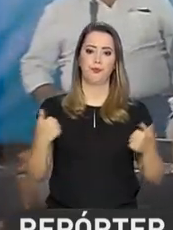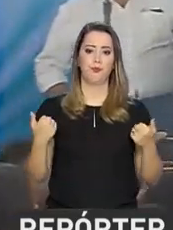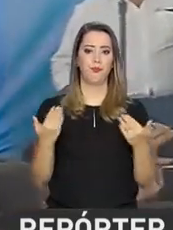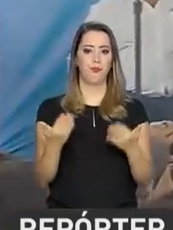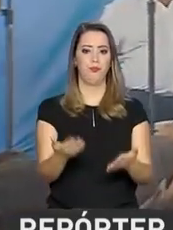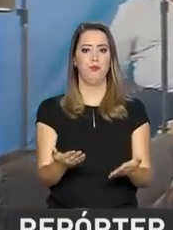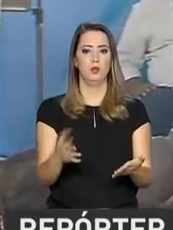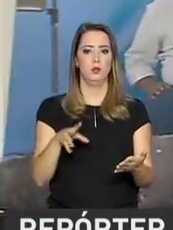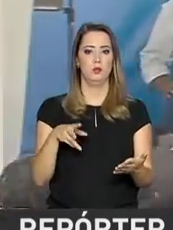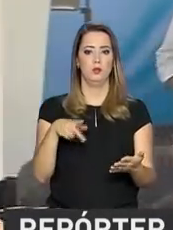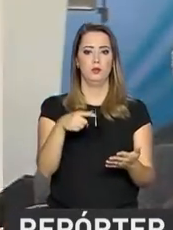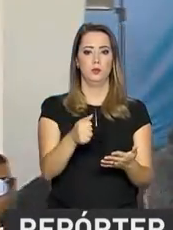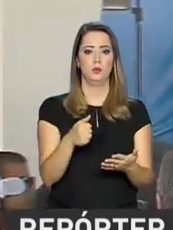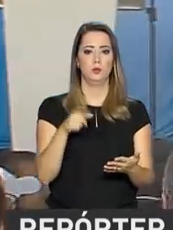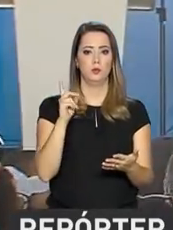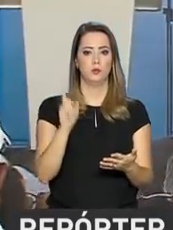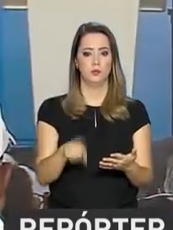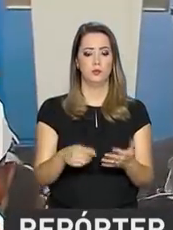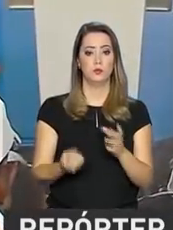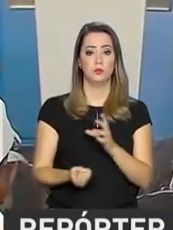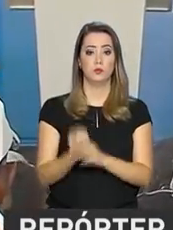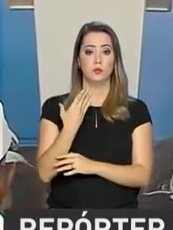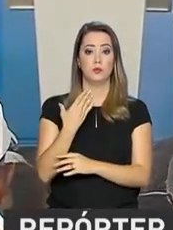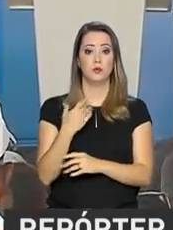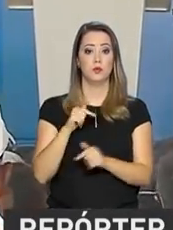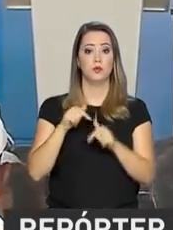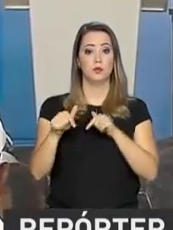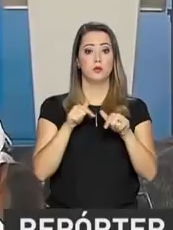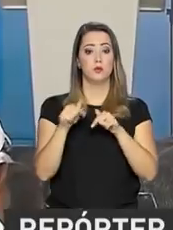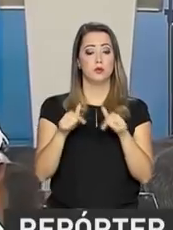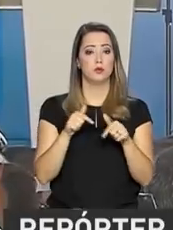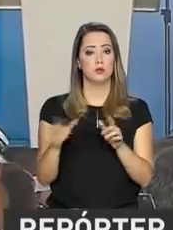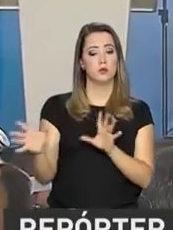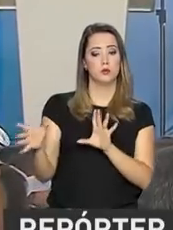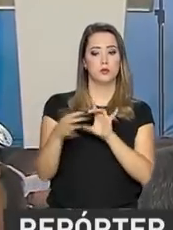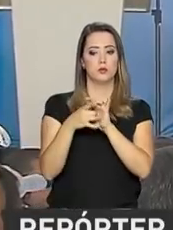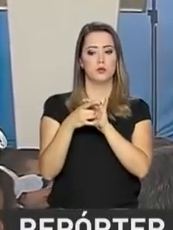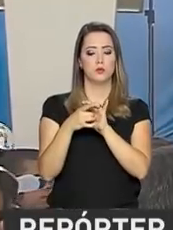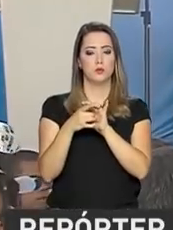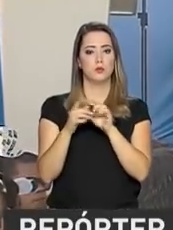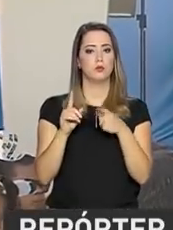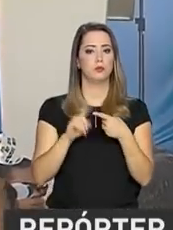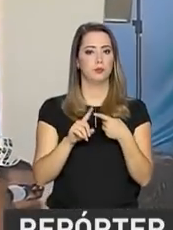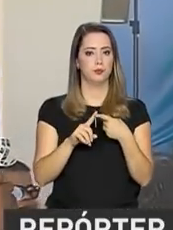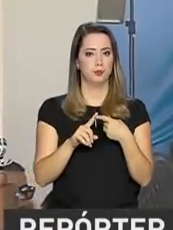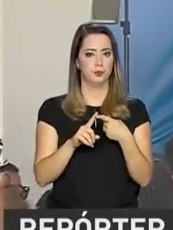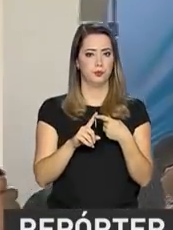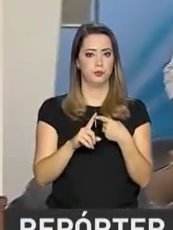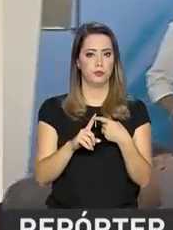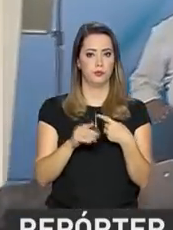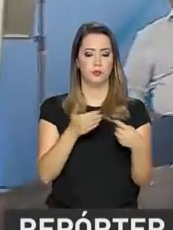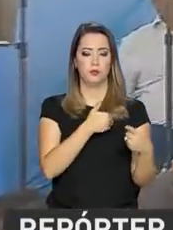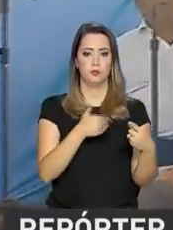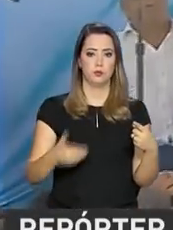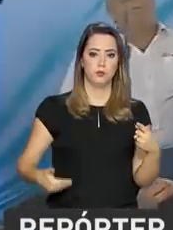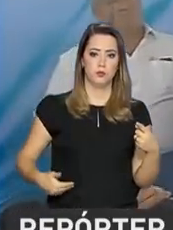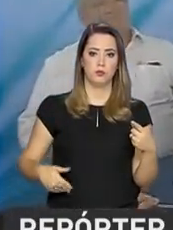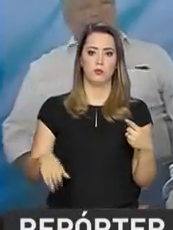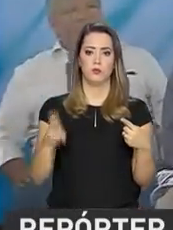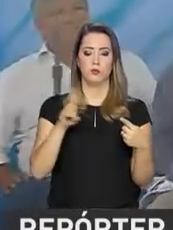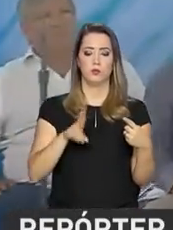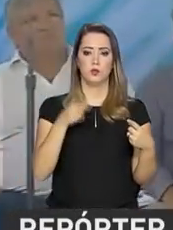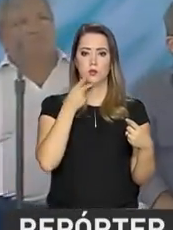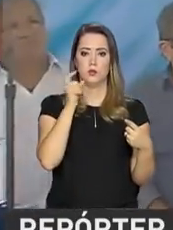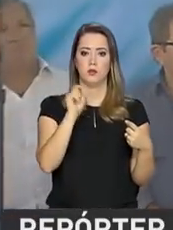que tudo isto dos alunos é fruto de um trabalho conjunto em primeiro lugar é um governo utiliza assim